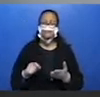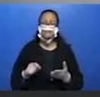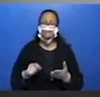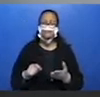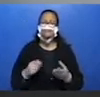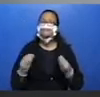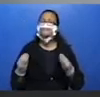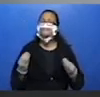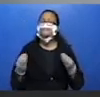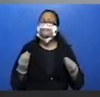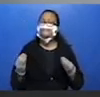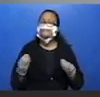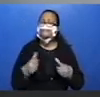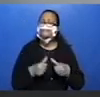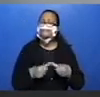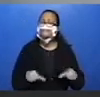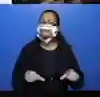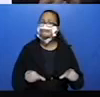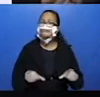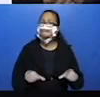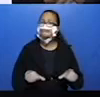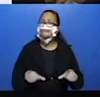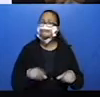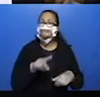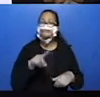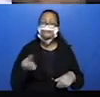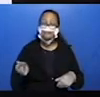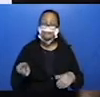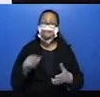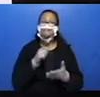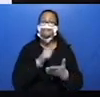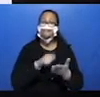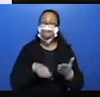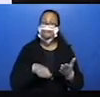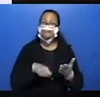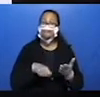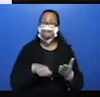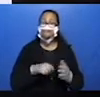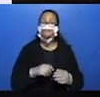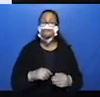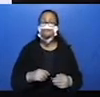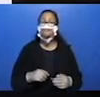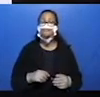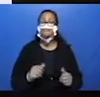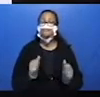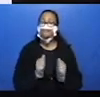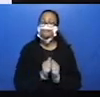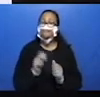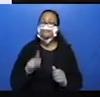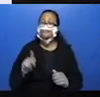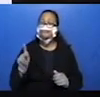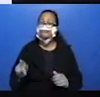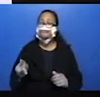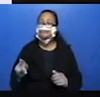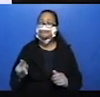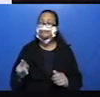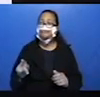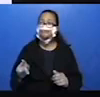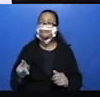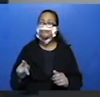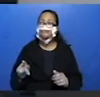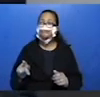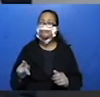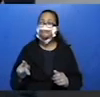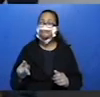vai ficar? Agora vocês preencham, tá? Comigo aqui no meu quadro de ordens, ó.